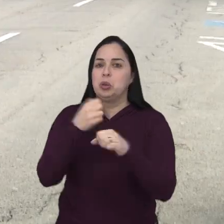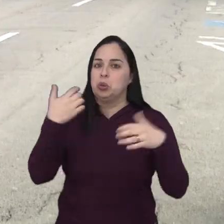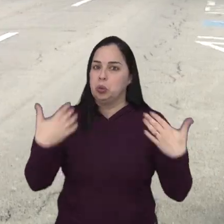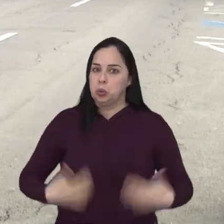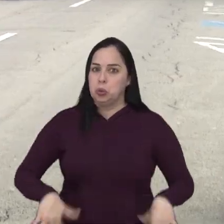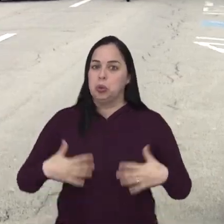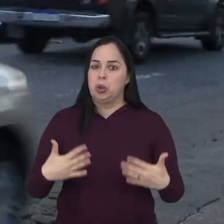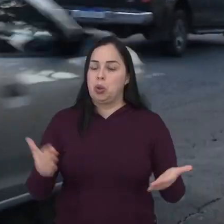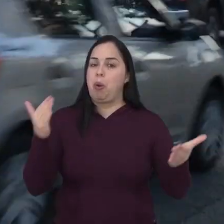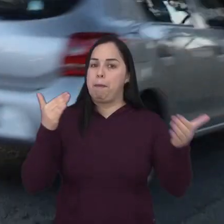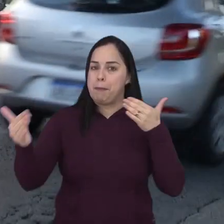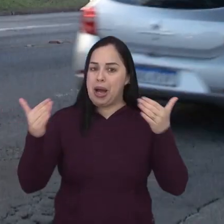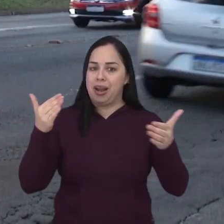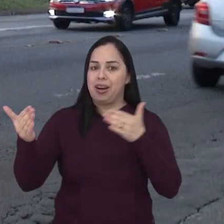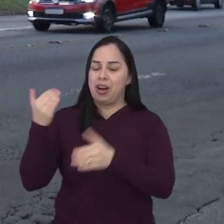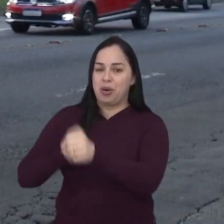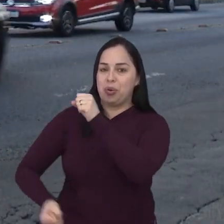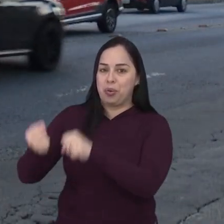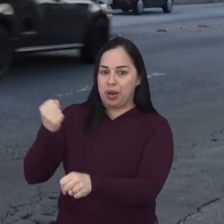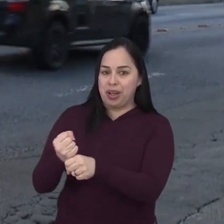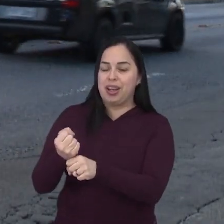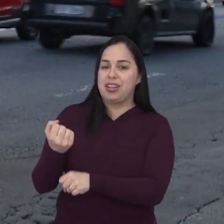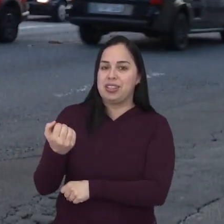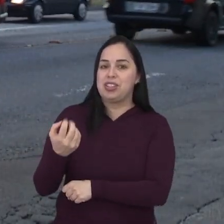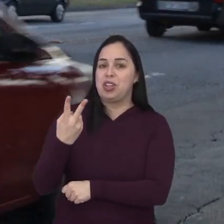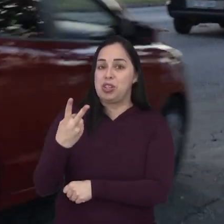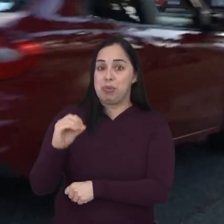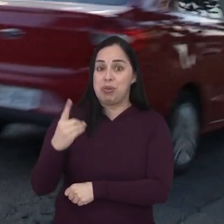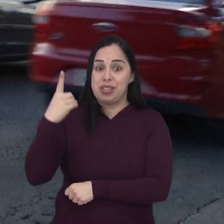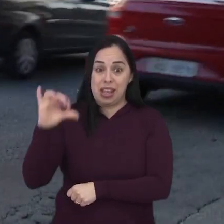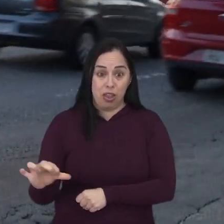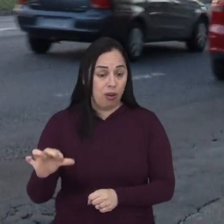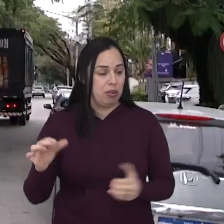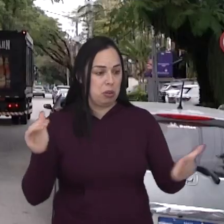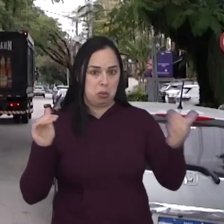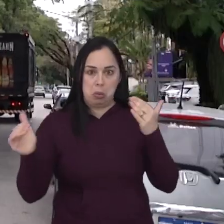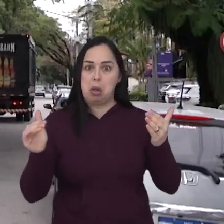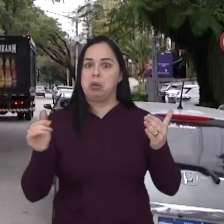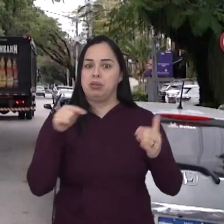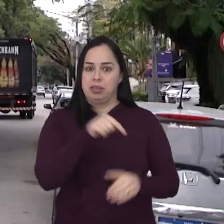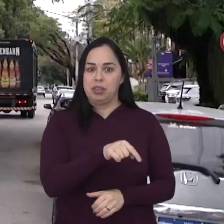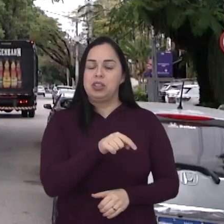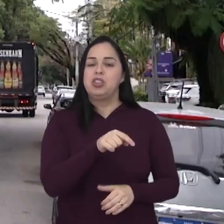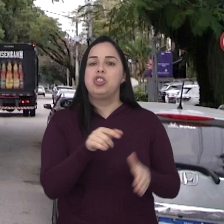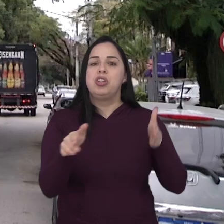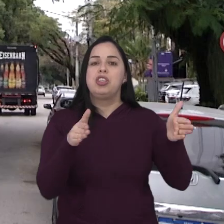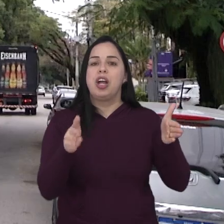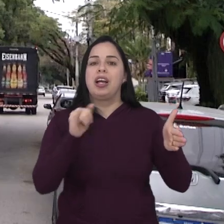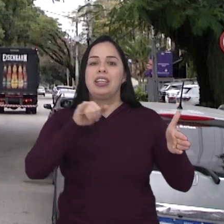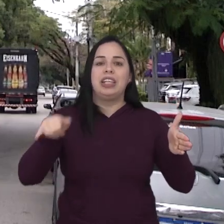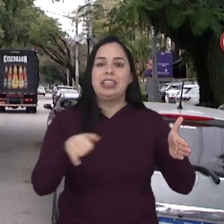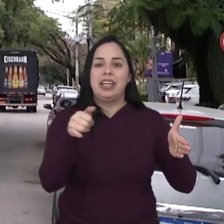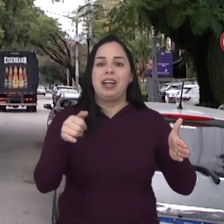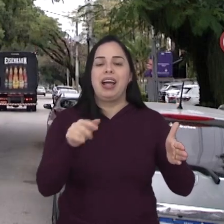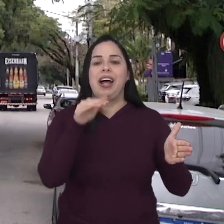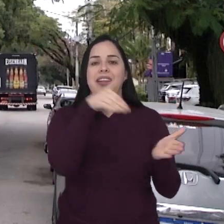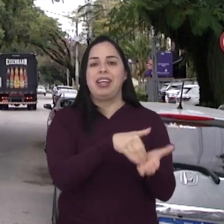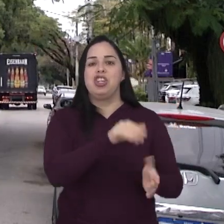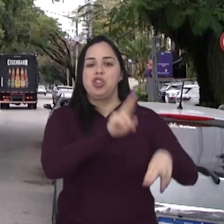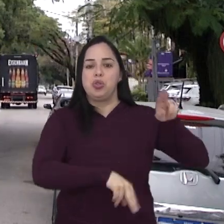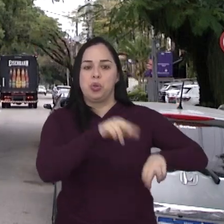semestre foi maior do que o total registrado no mesmo período de 2019. De janeiro a junho de 2024,